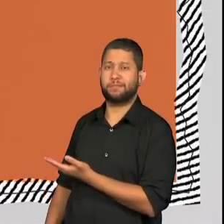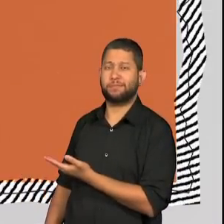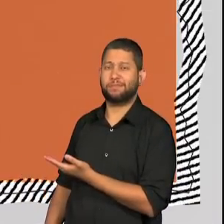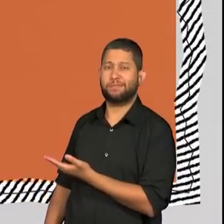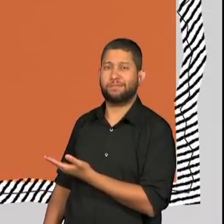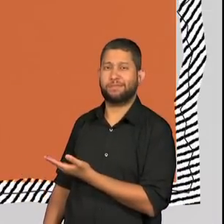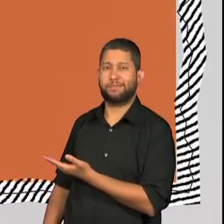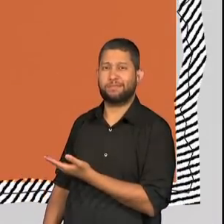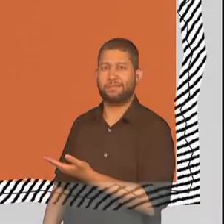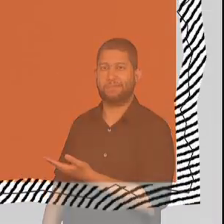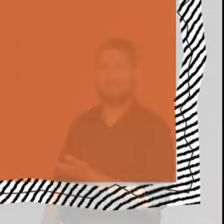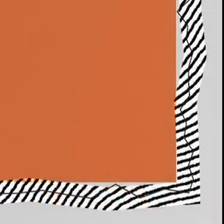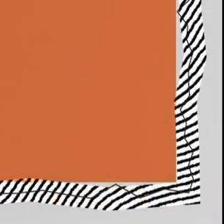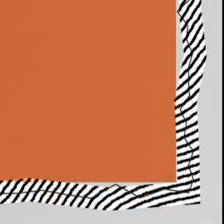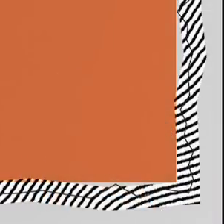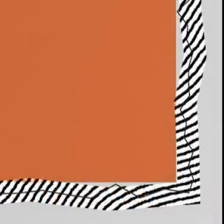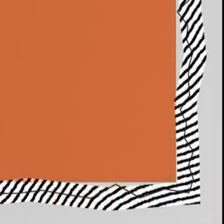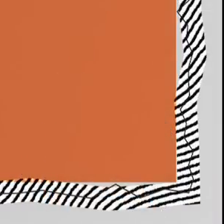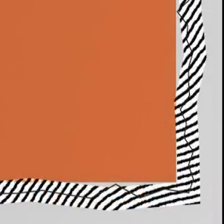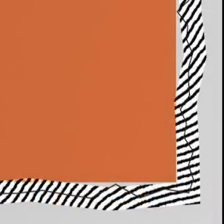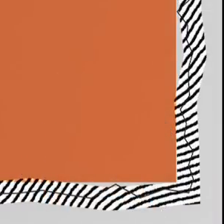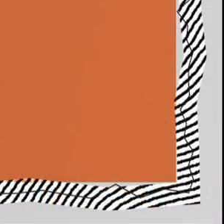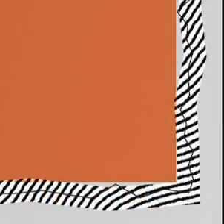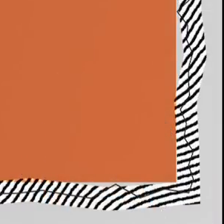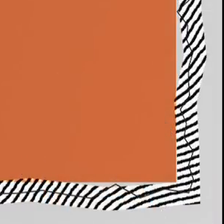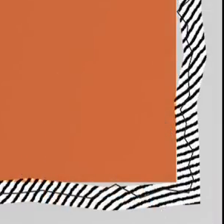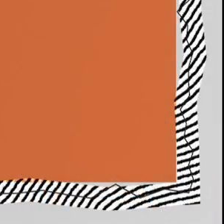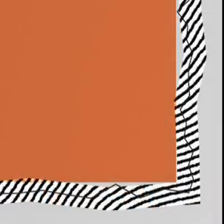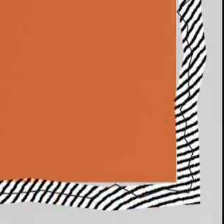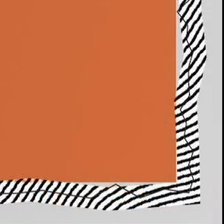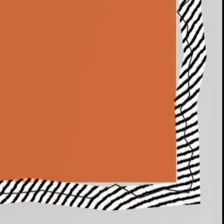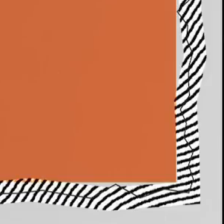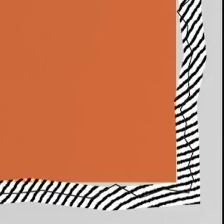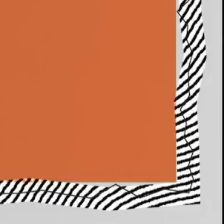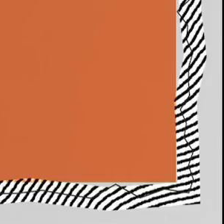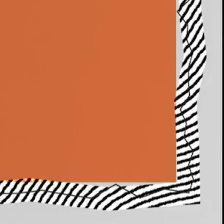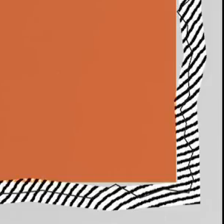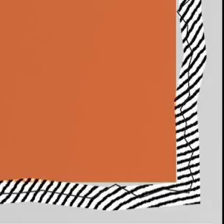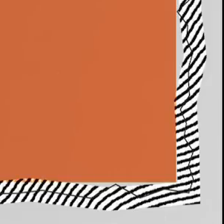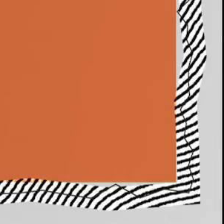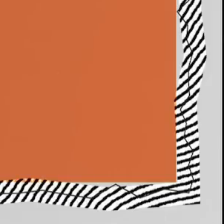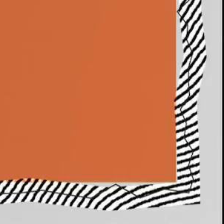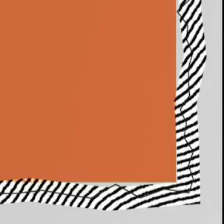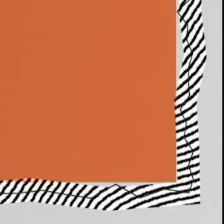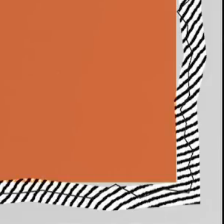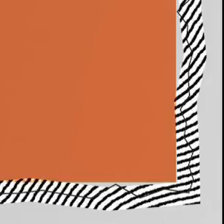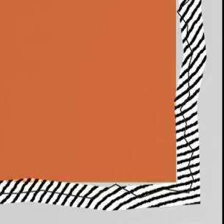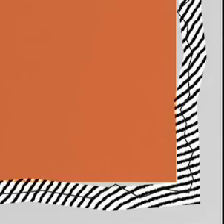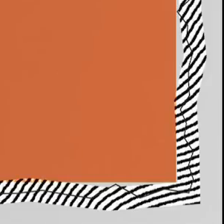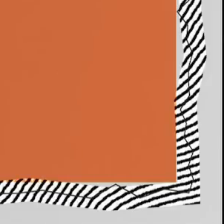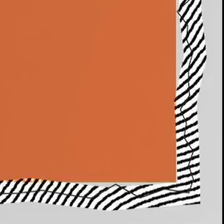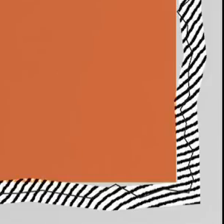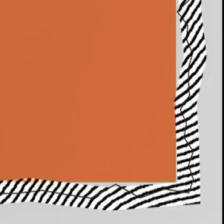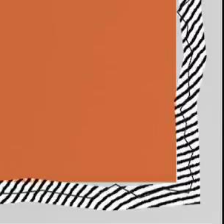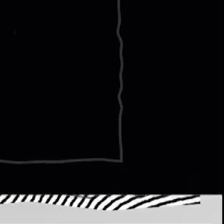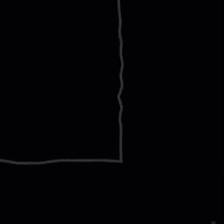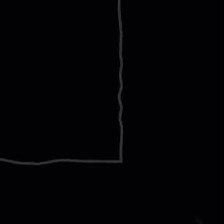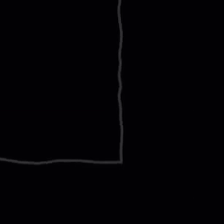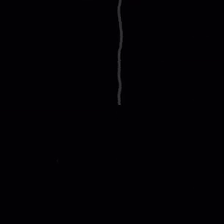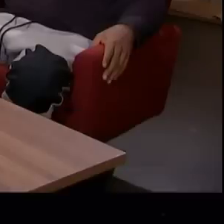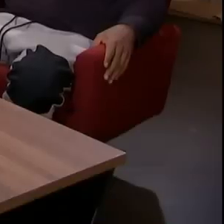Ainda que a figueira não floresça e não haja fruto na